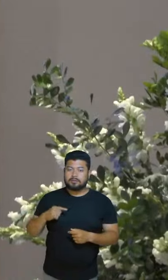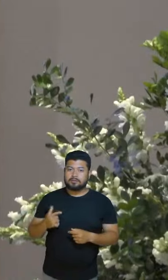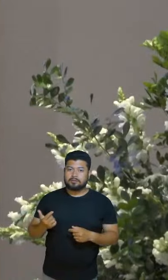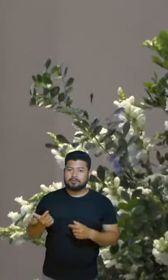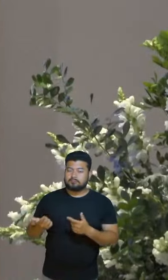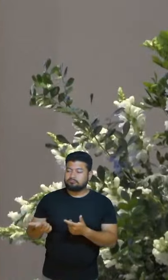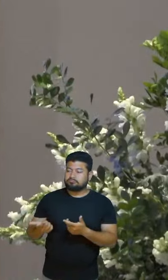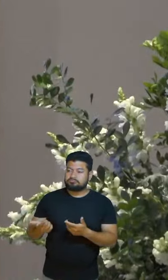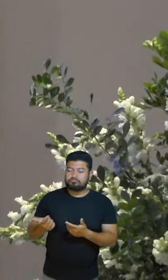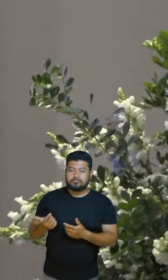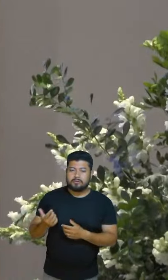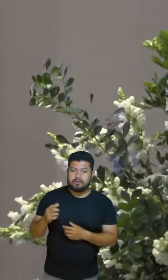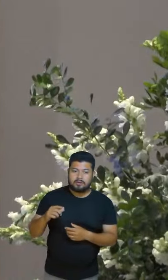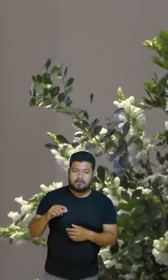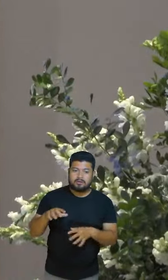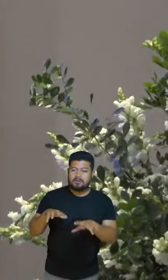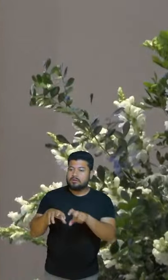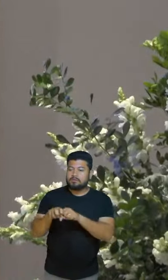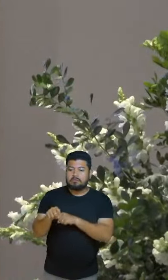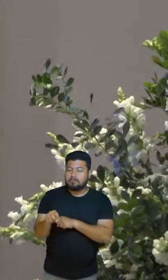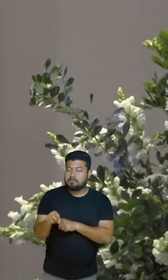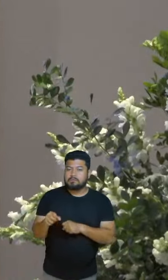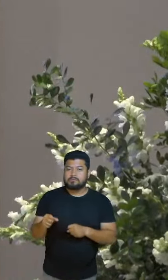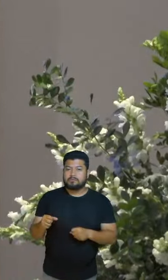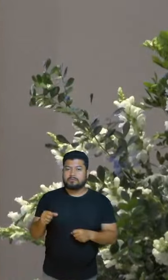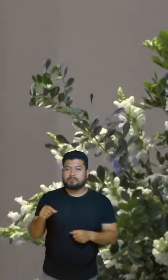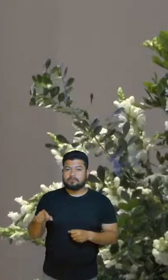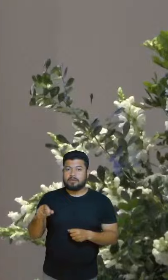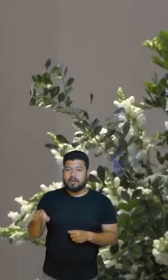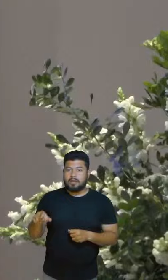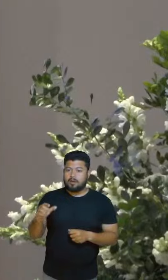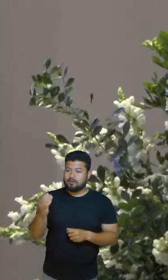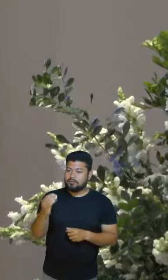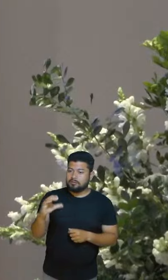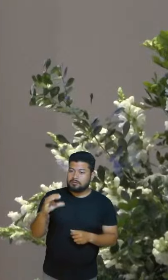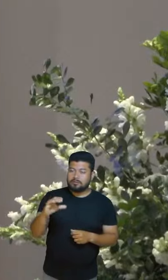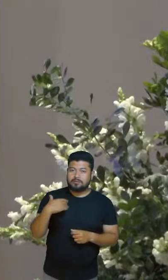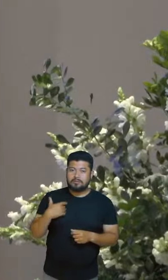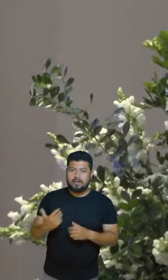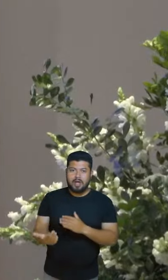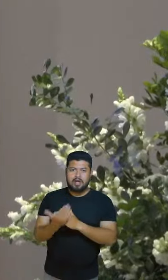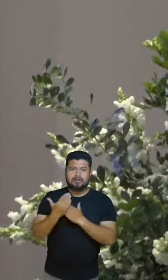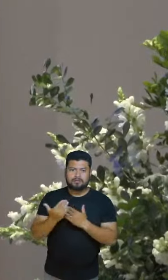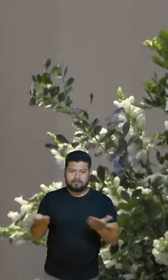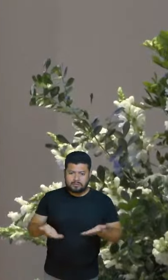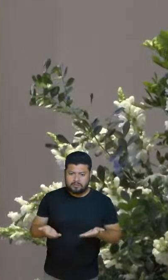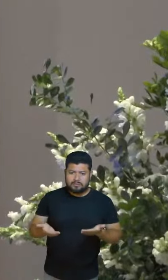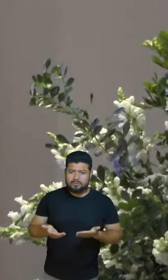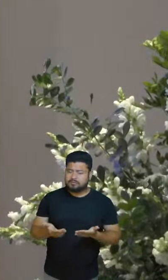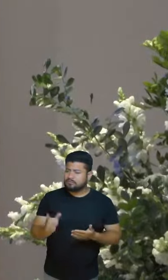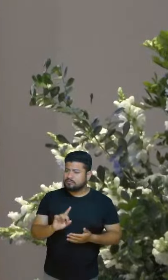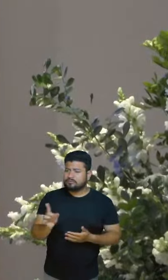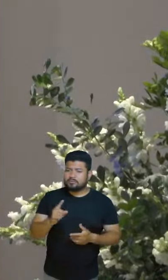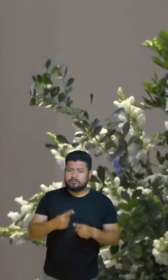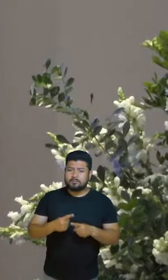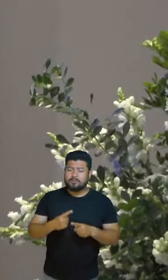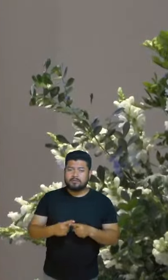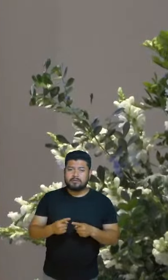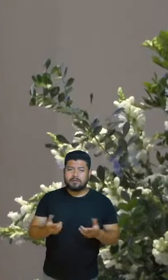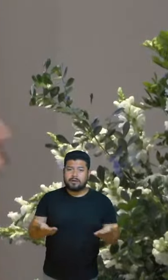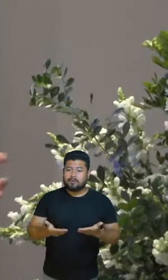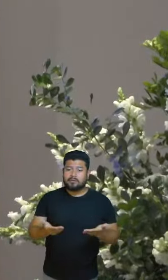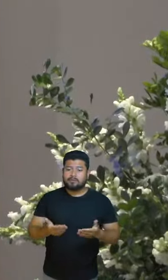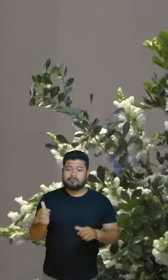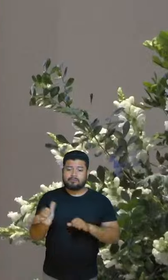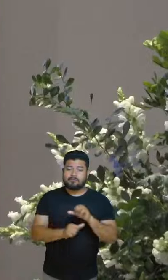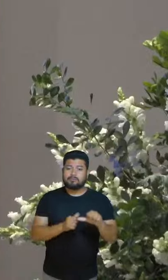boa Universidade porque ele é um cientista ele não serve mais no mundo moderno primeiro porque nós temos uma ciência nós temos uma boa ciência